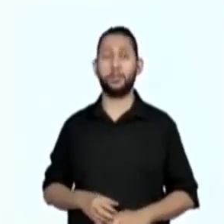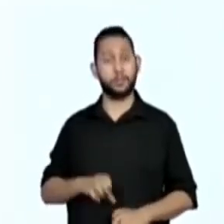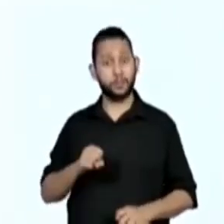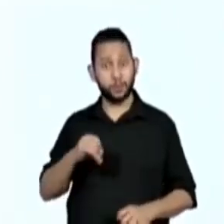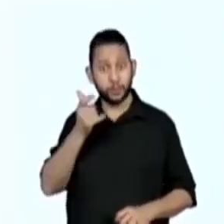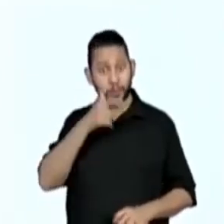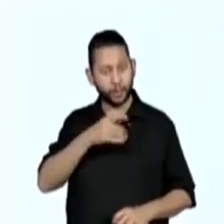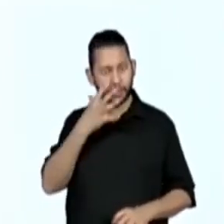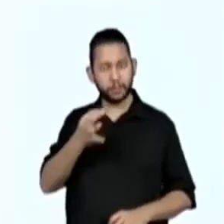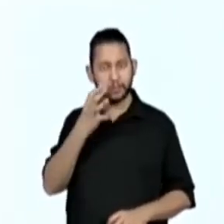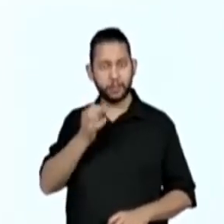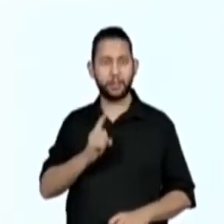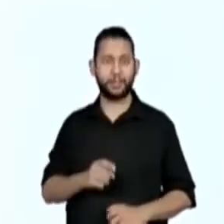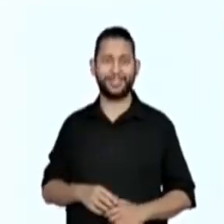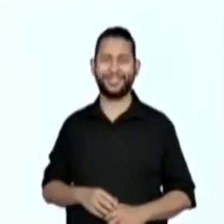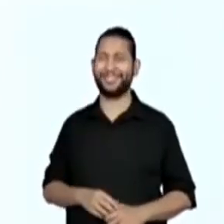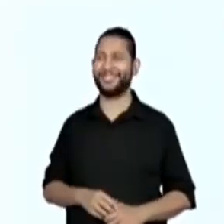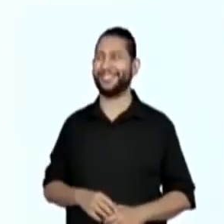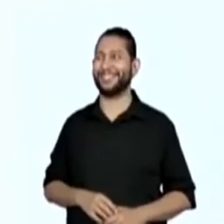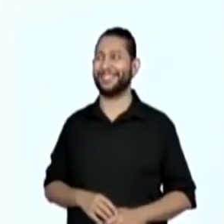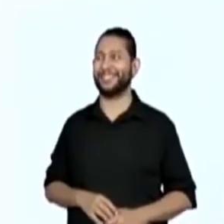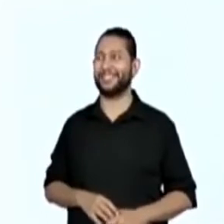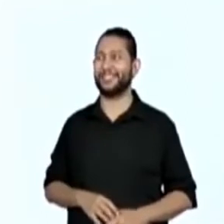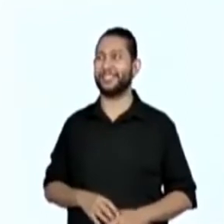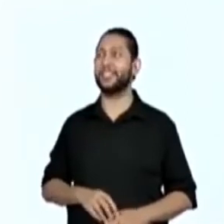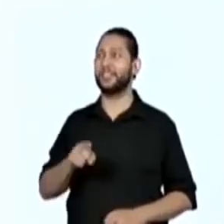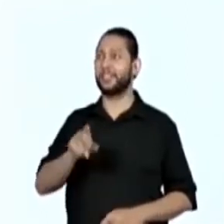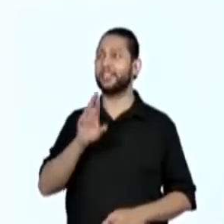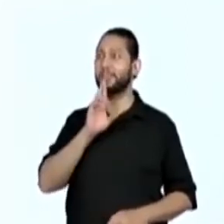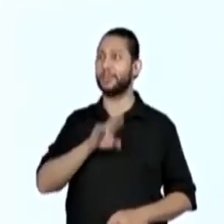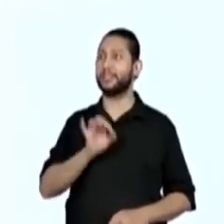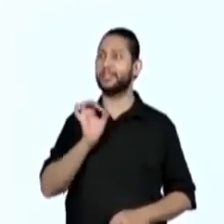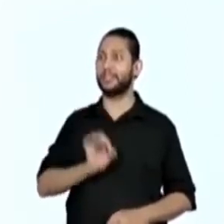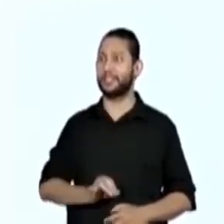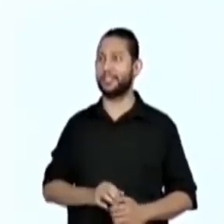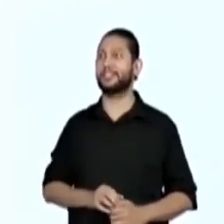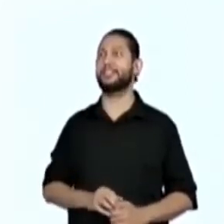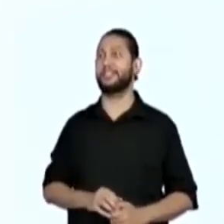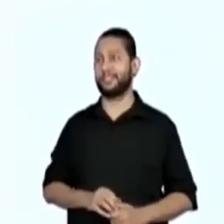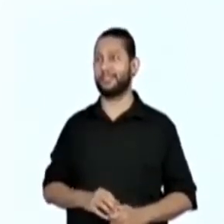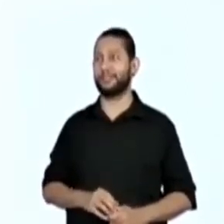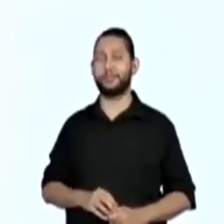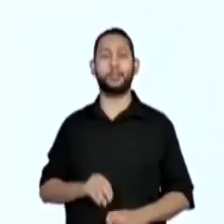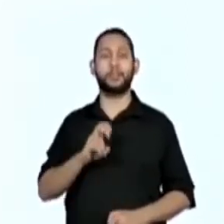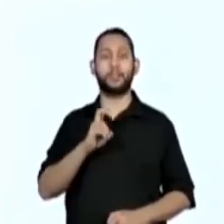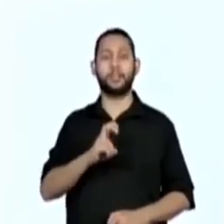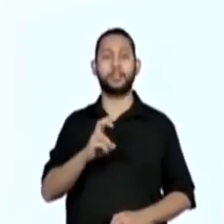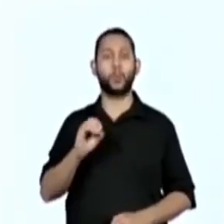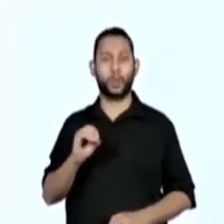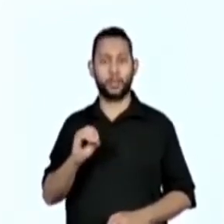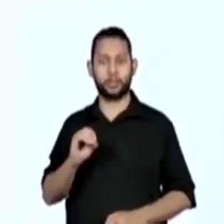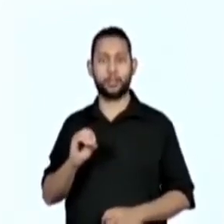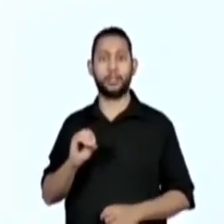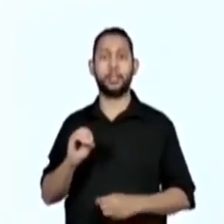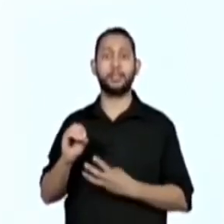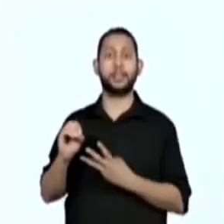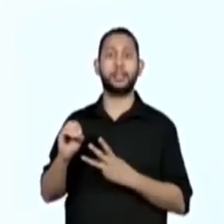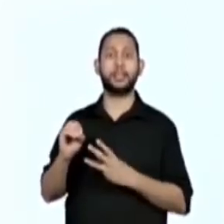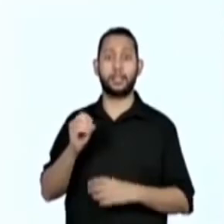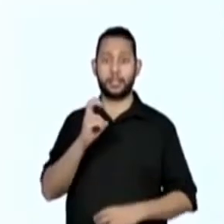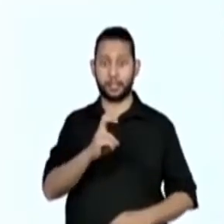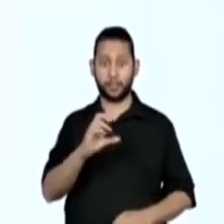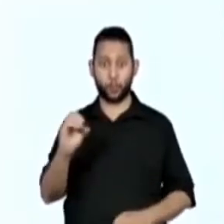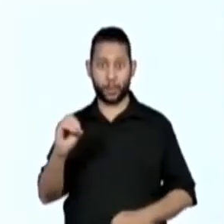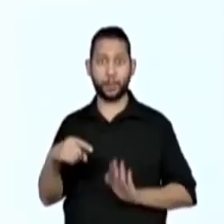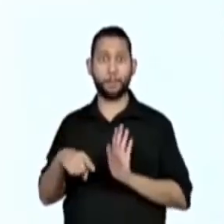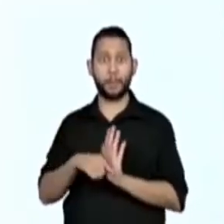esses estão atentos quem tá você tá acertando É isso aí Thurman 550 tira 300 né